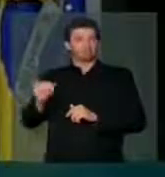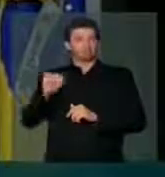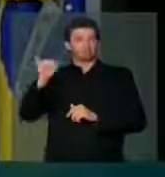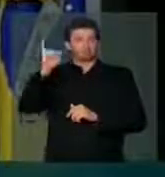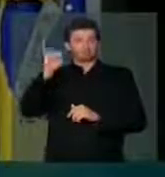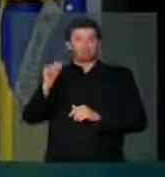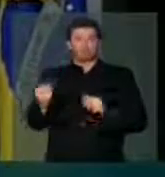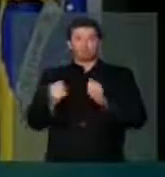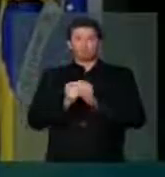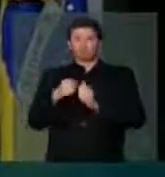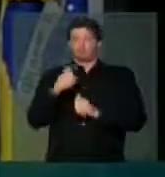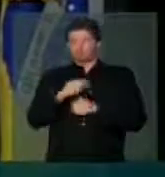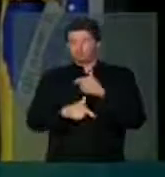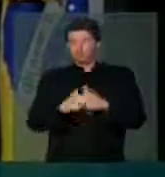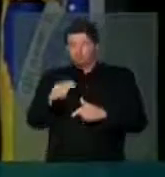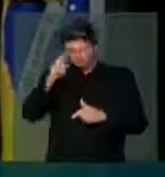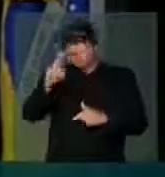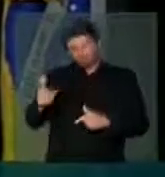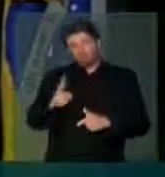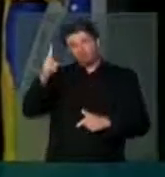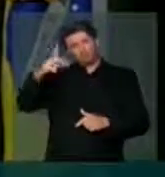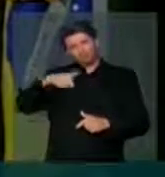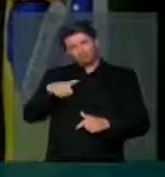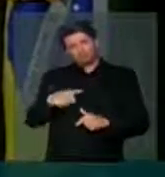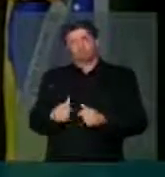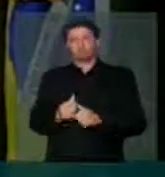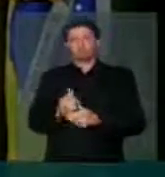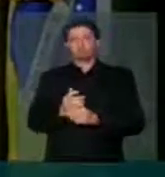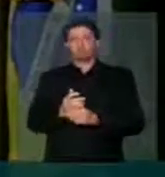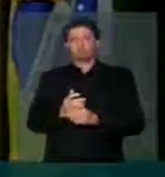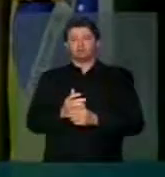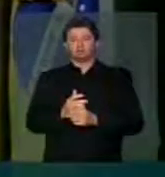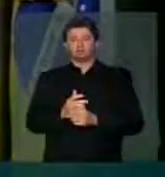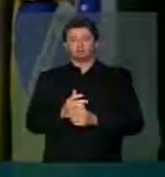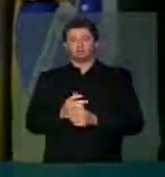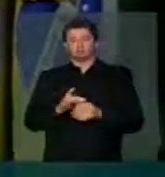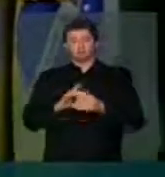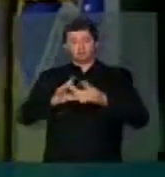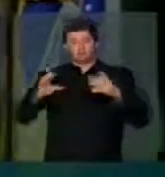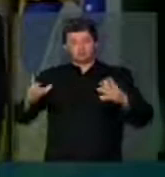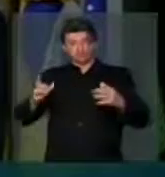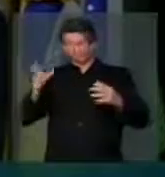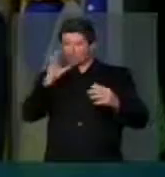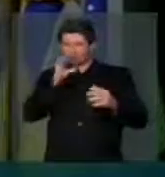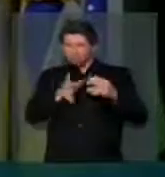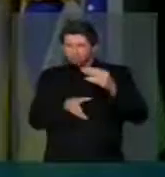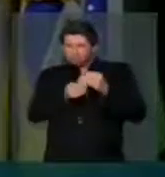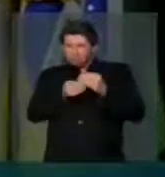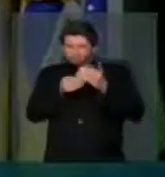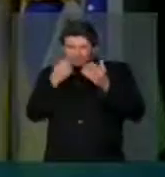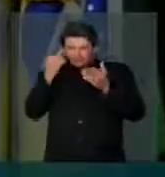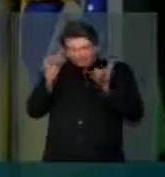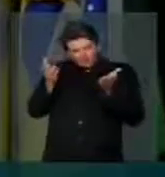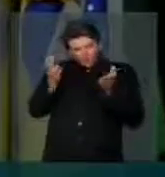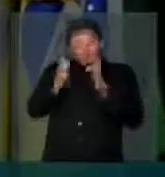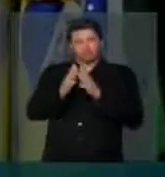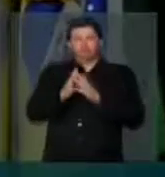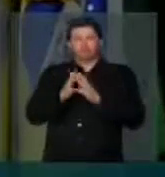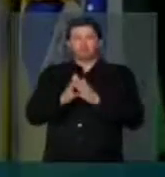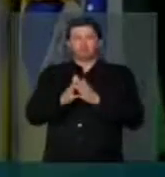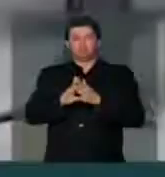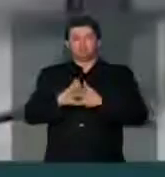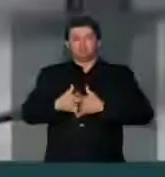estamos trabalhando junto, o senhor é um homem de valor aqui para o seu estado de Goiás. Me permita um breve à parte, nobre deputado João